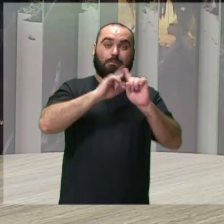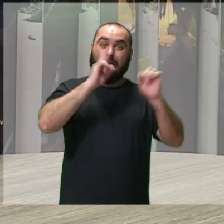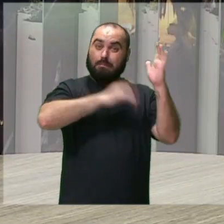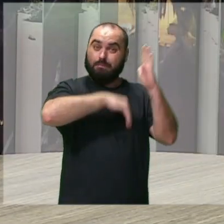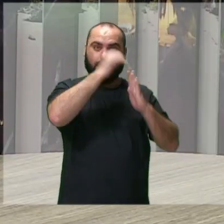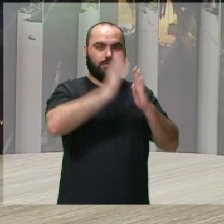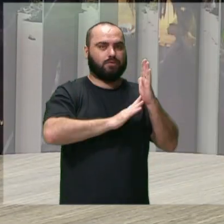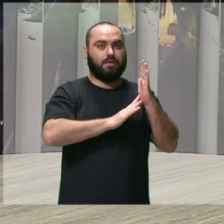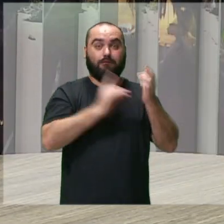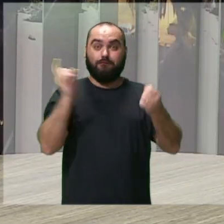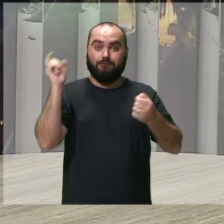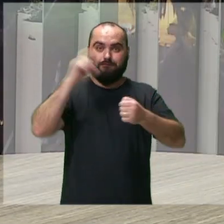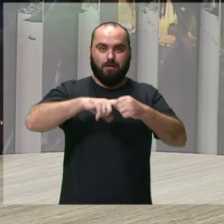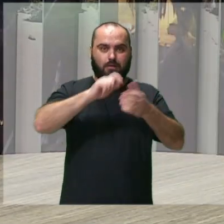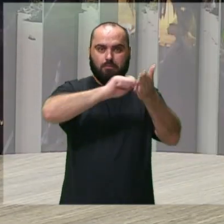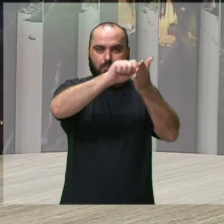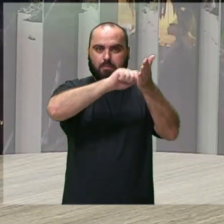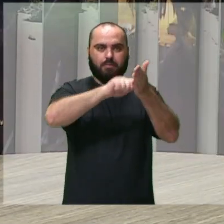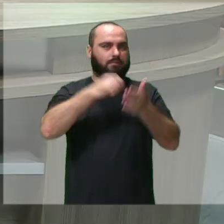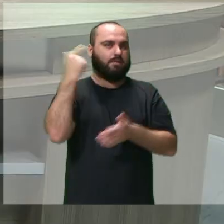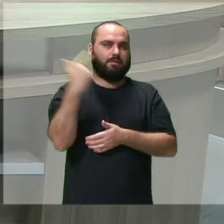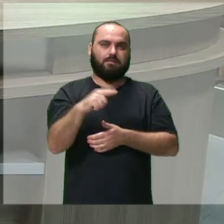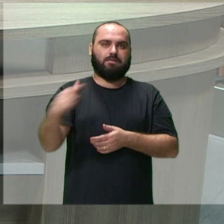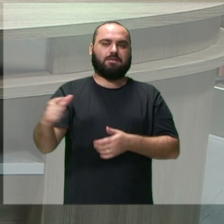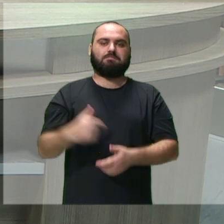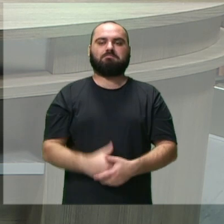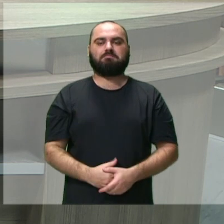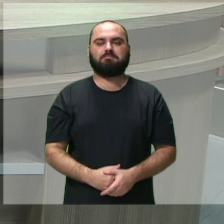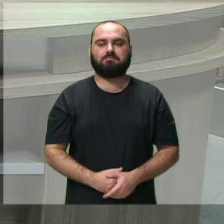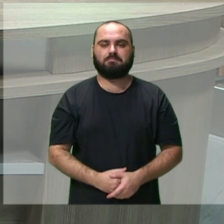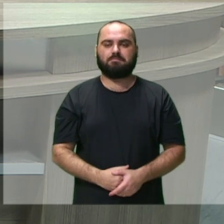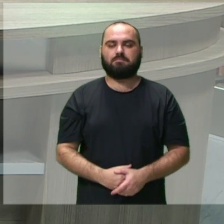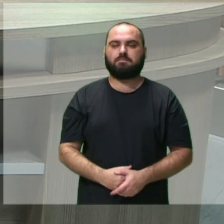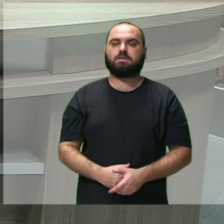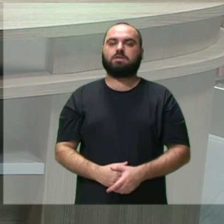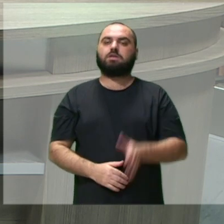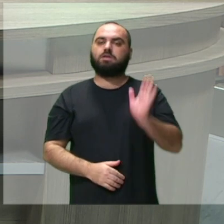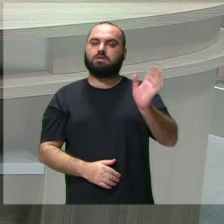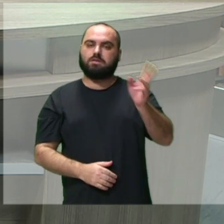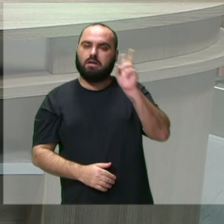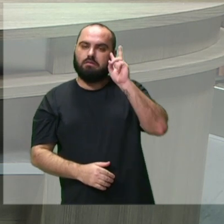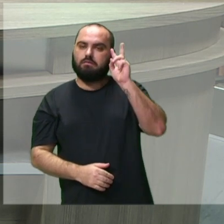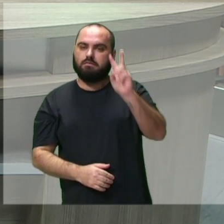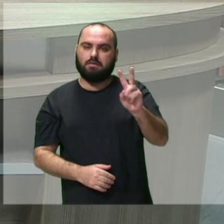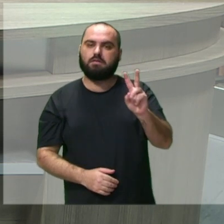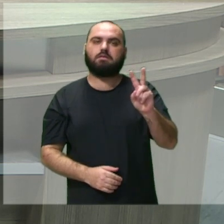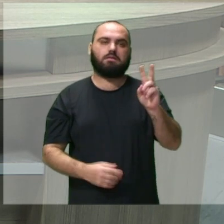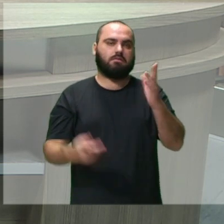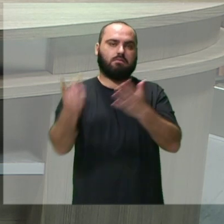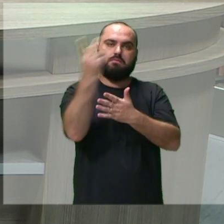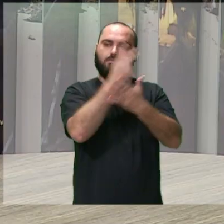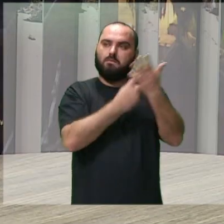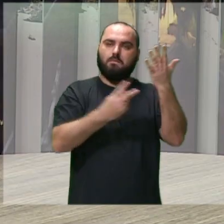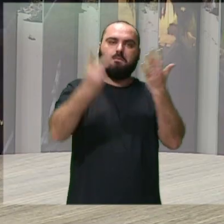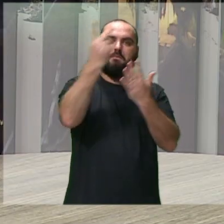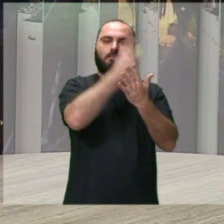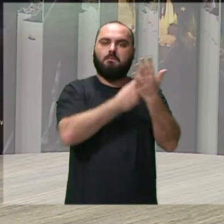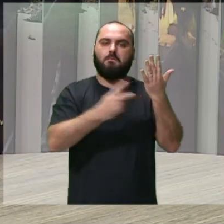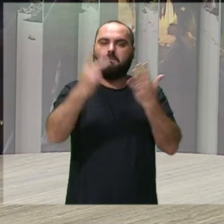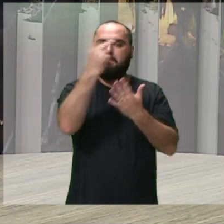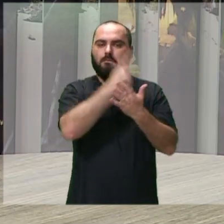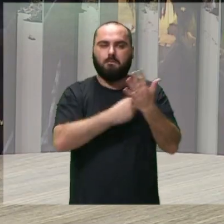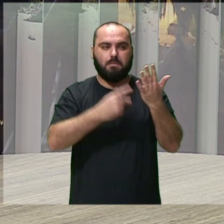não tem como, ali já era, né? Então, eu já vi muitos quadros que ninguém nunca vai ver. No processo, né? Então,